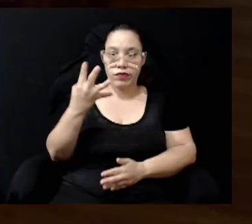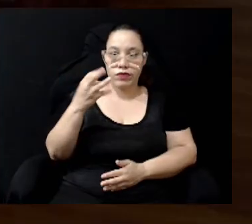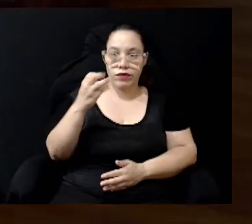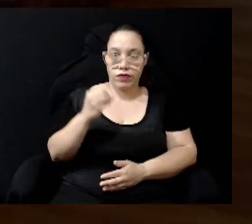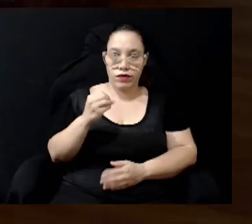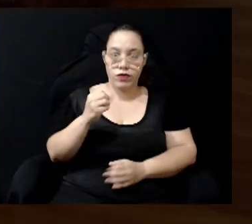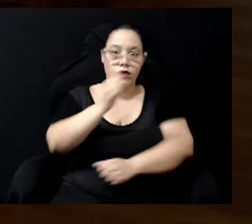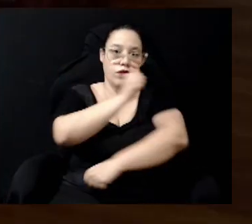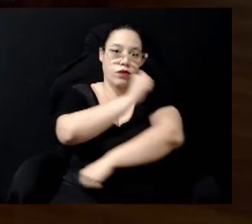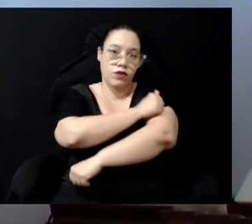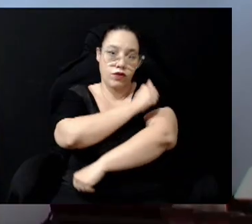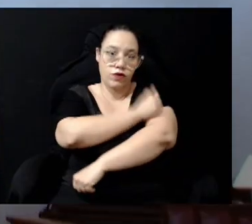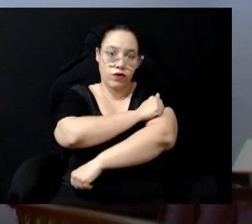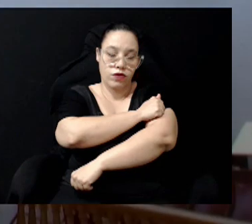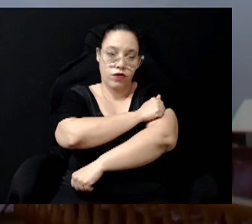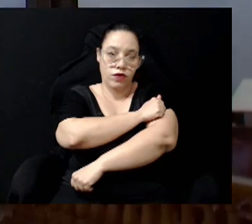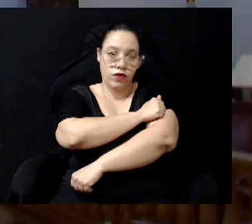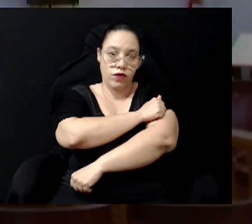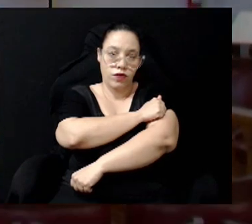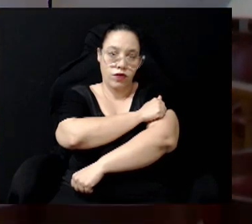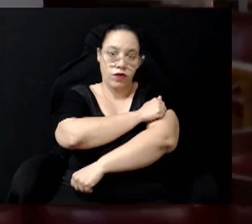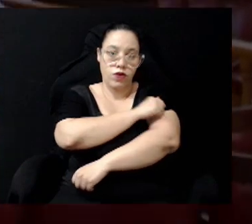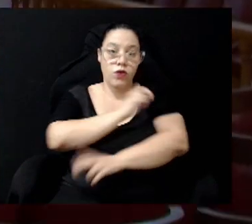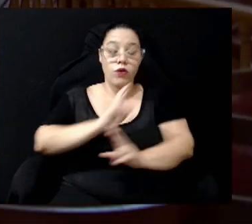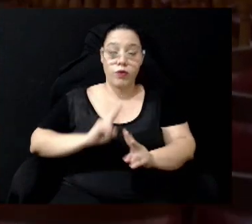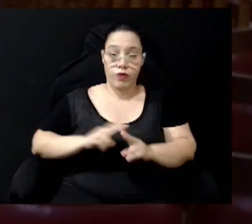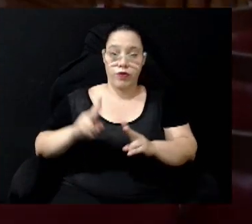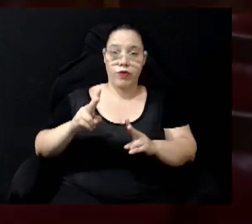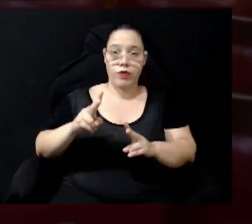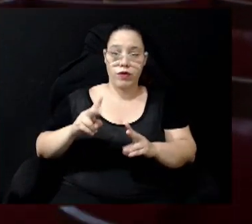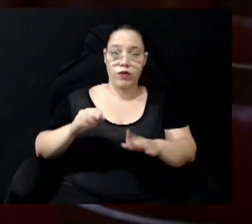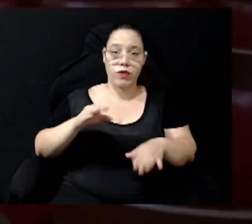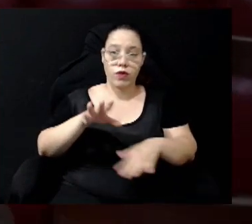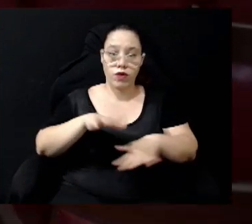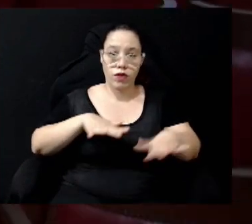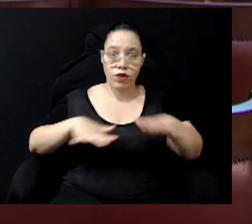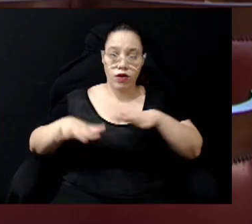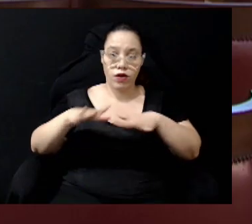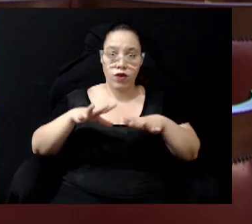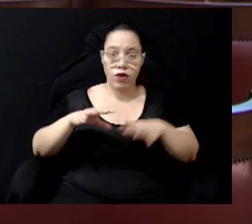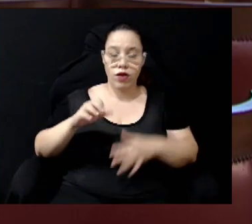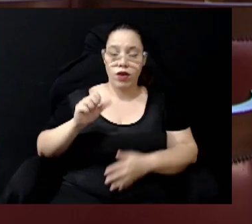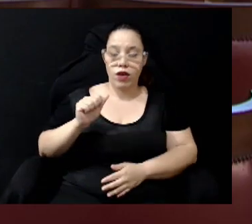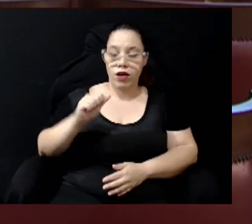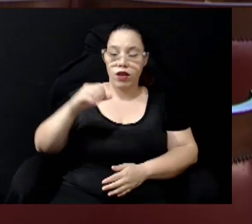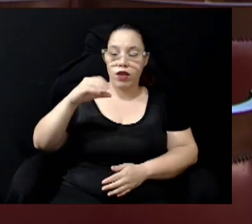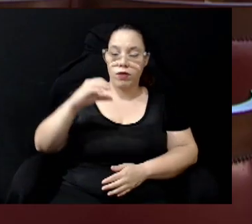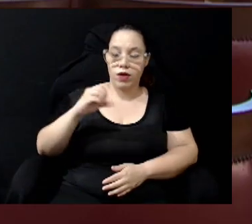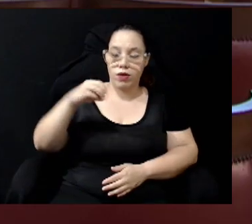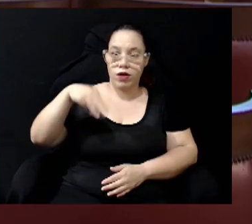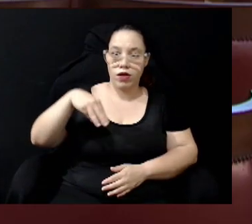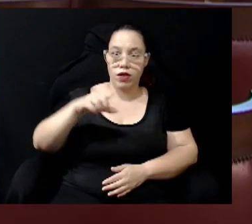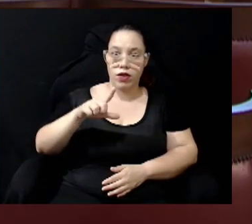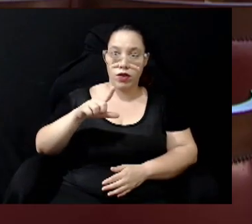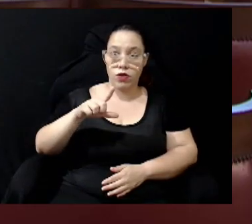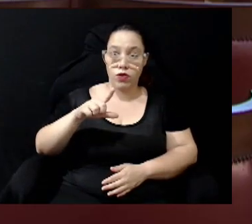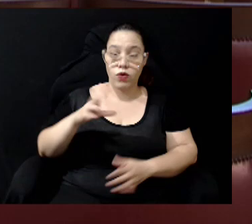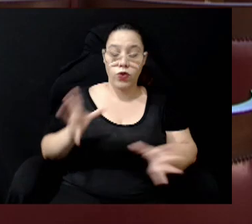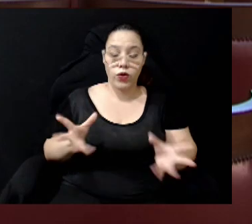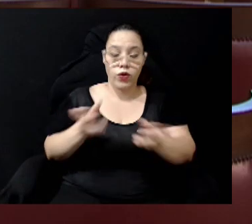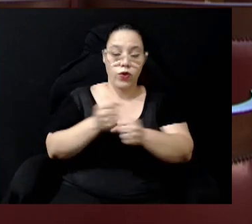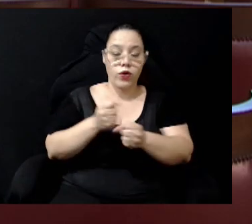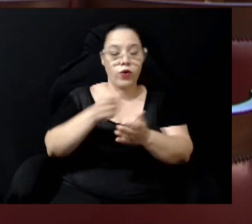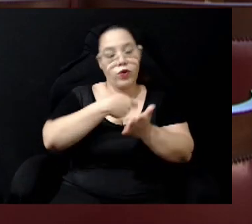de caráter vitalício, seguindo os moldes da Academia Brasileira de Letras. A academia reúne literatos